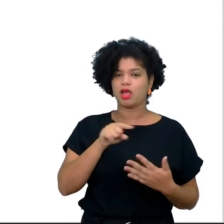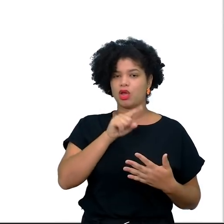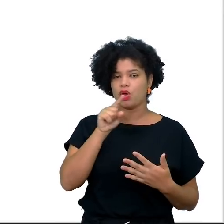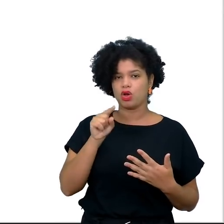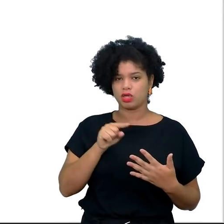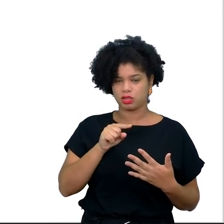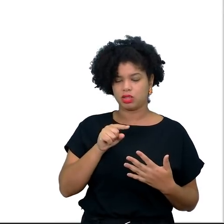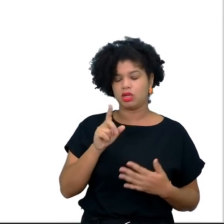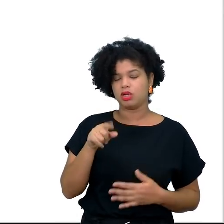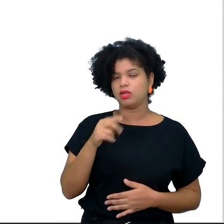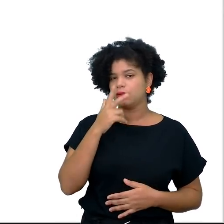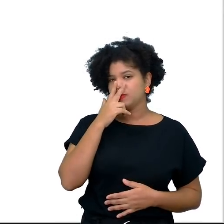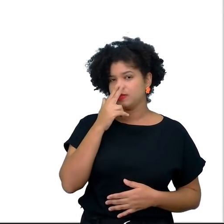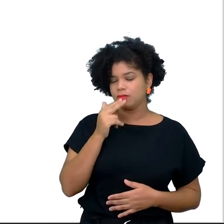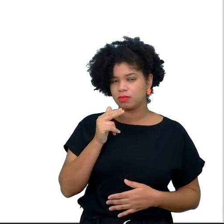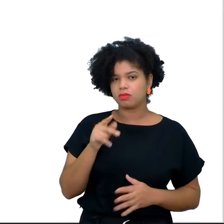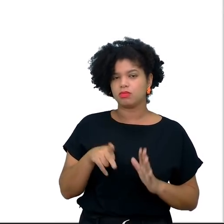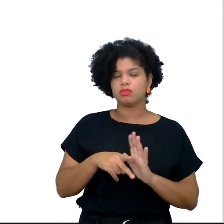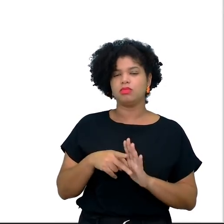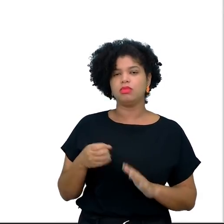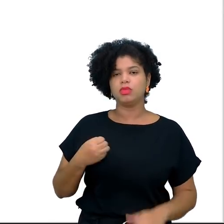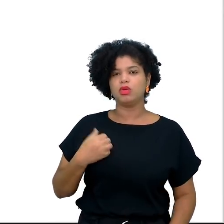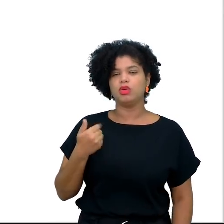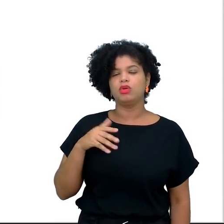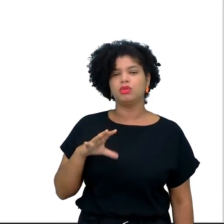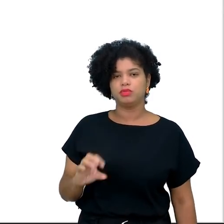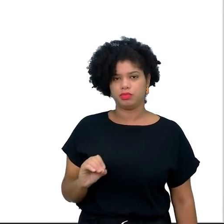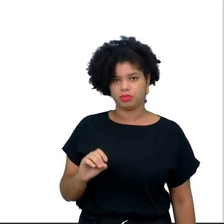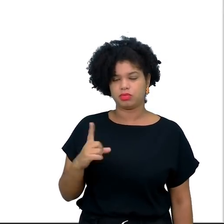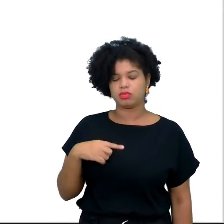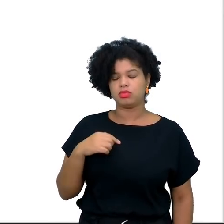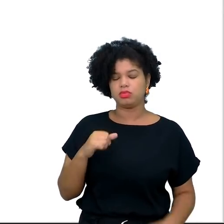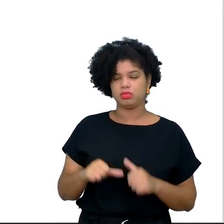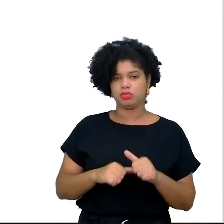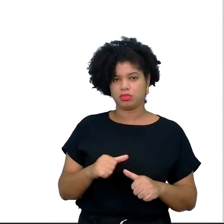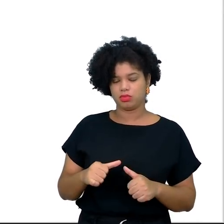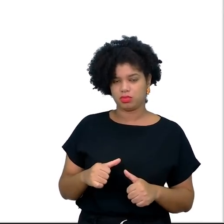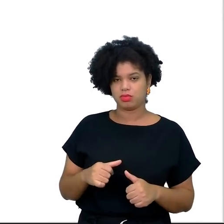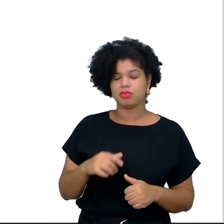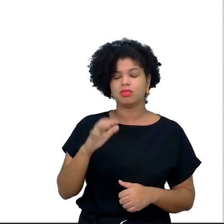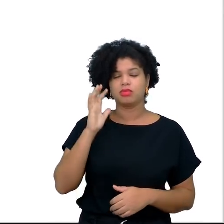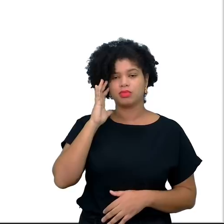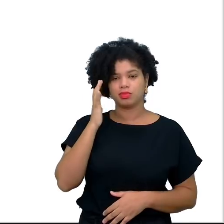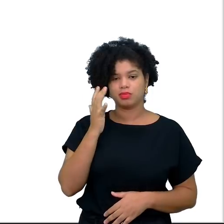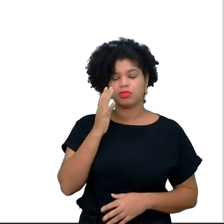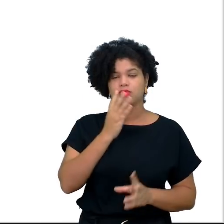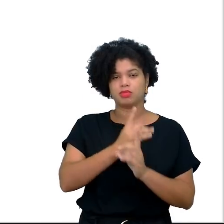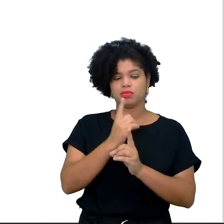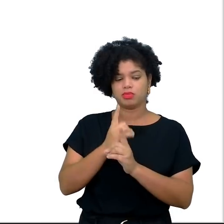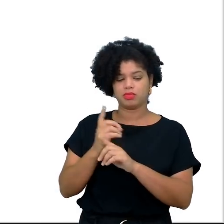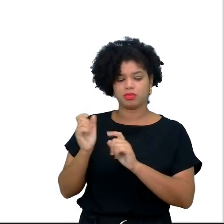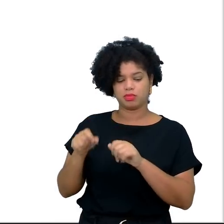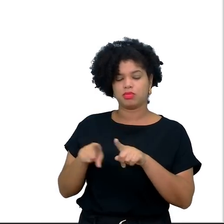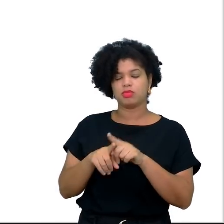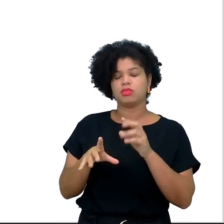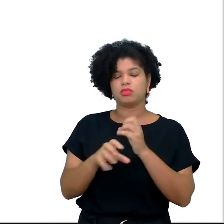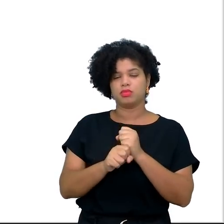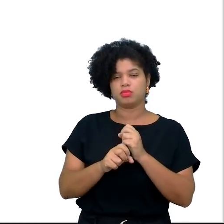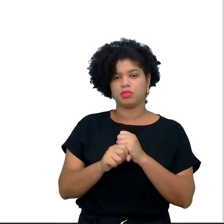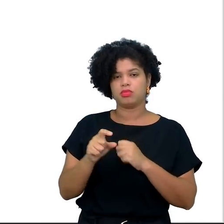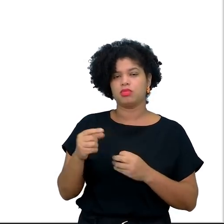inicial positiva de 10, né, uma segunda transformação que nós precisamos descobrir, e o total